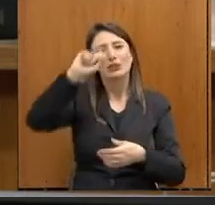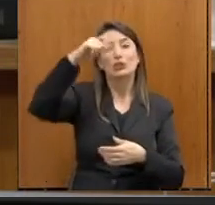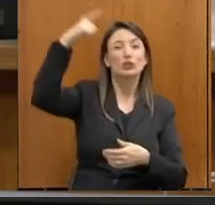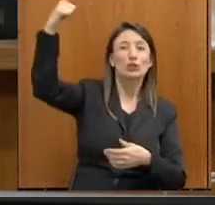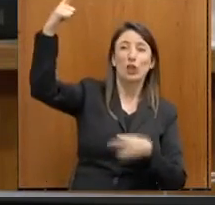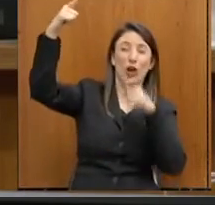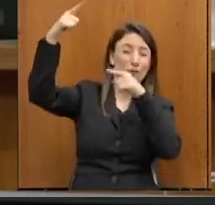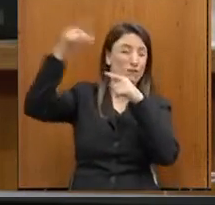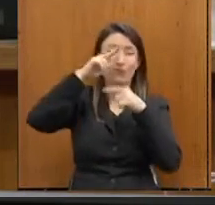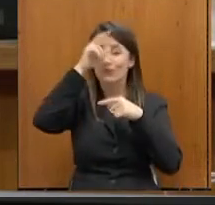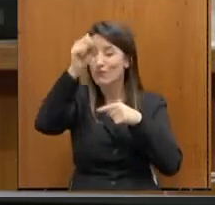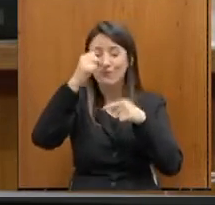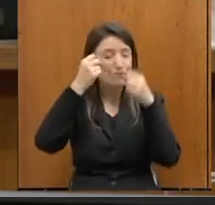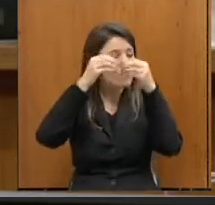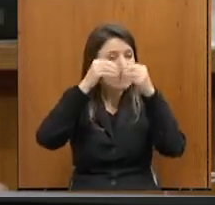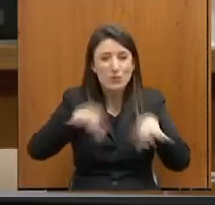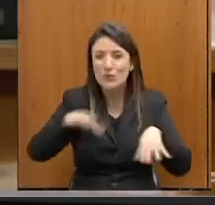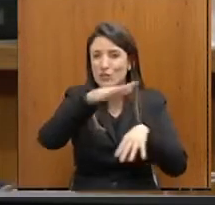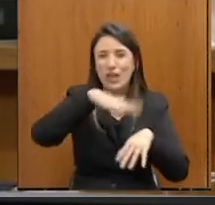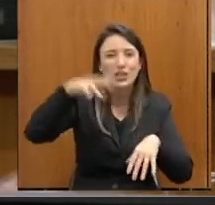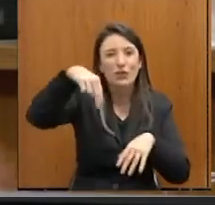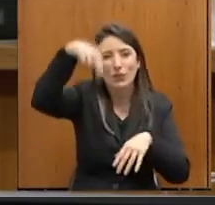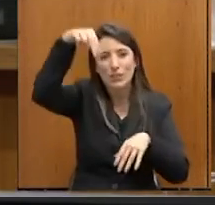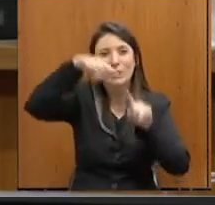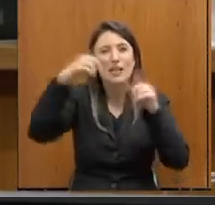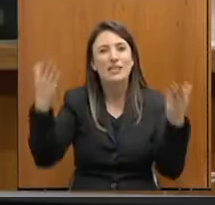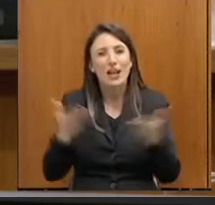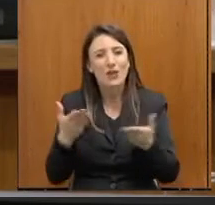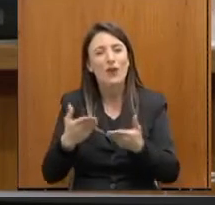indutores do desenvolvimento econômico